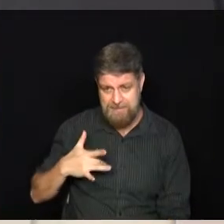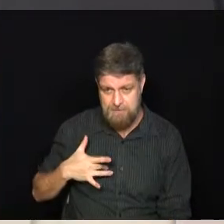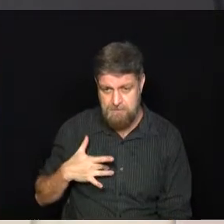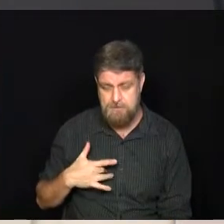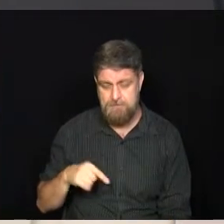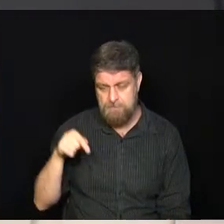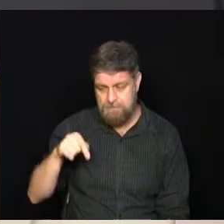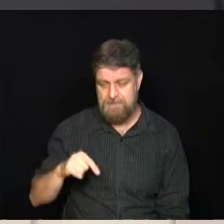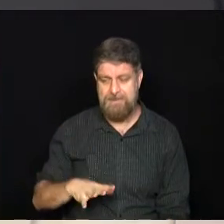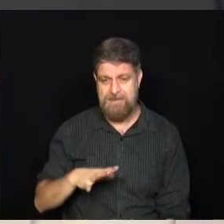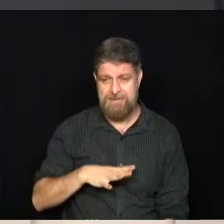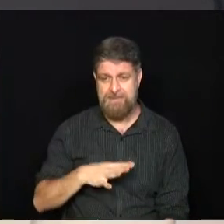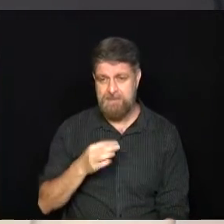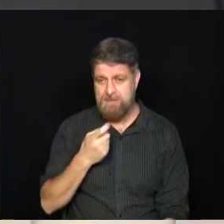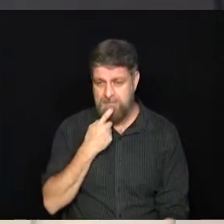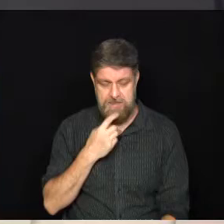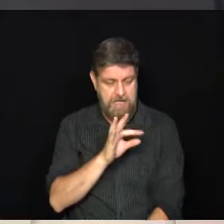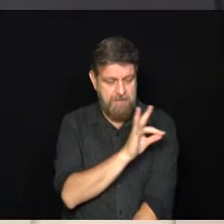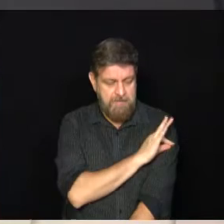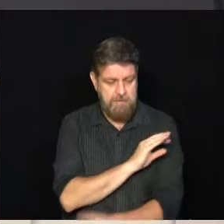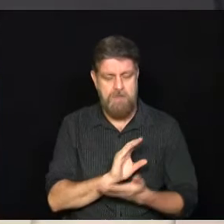município vem arcando aí com um grande volume